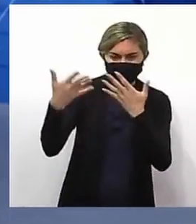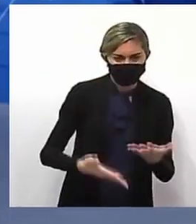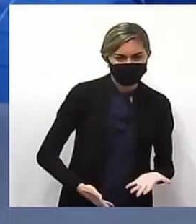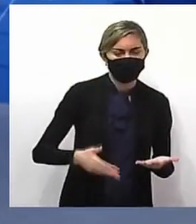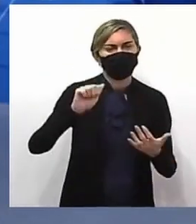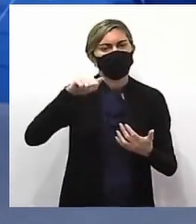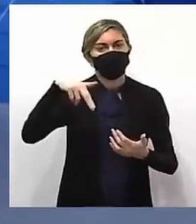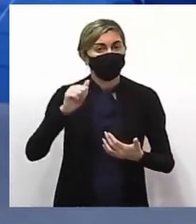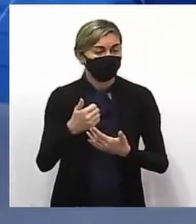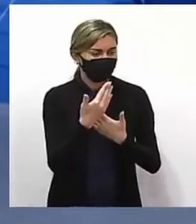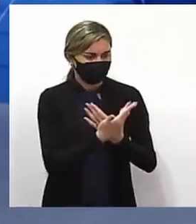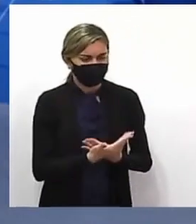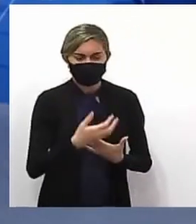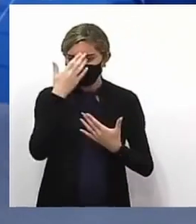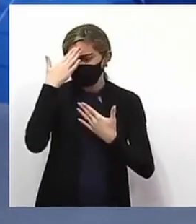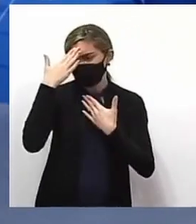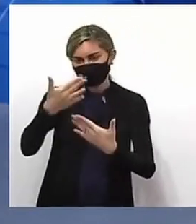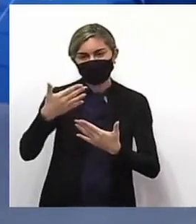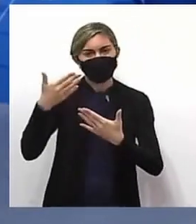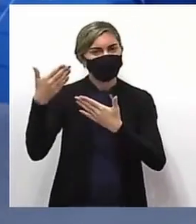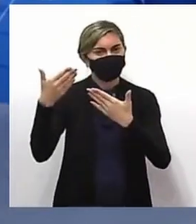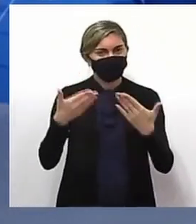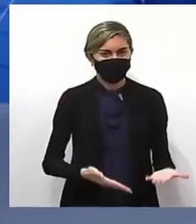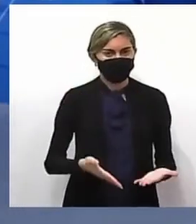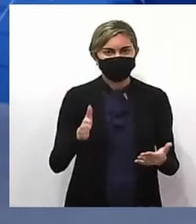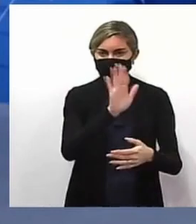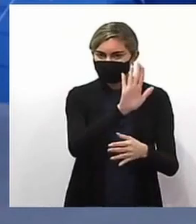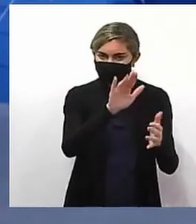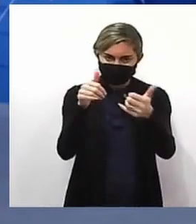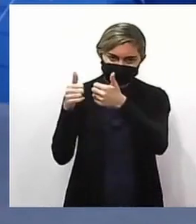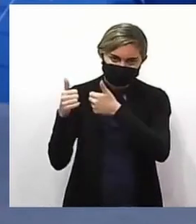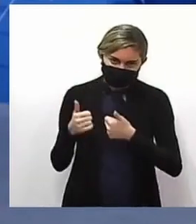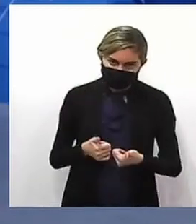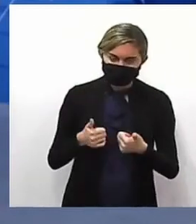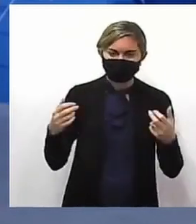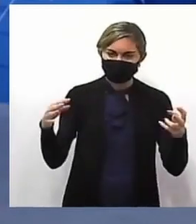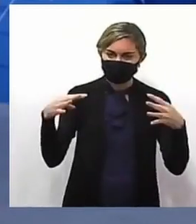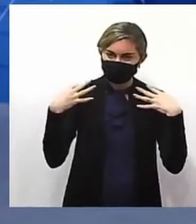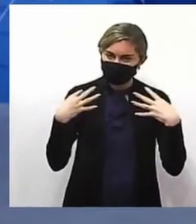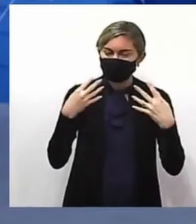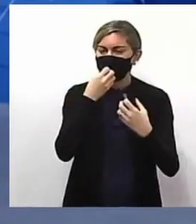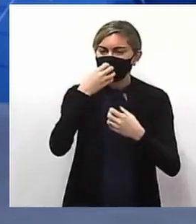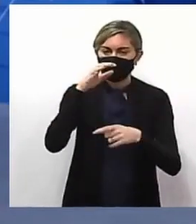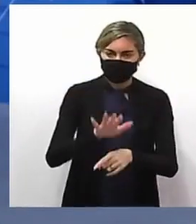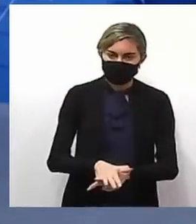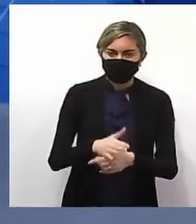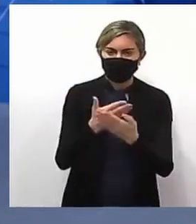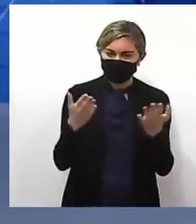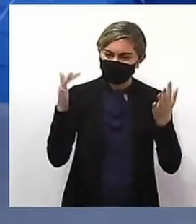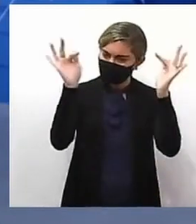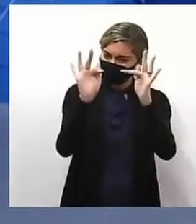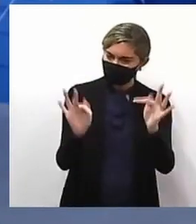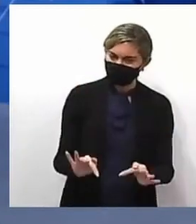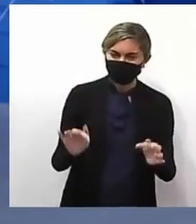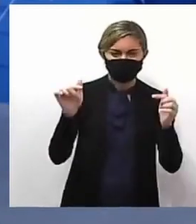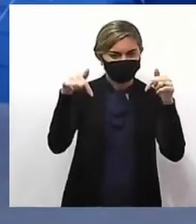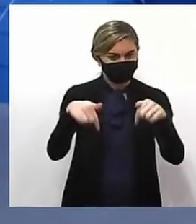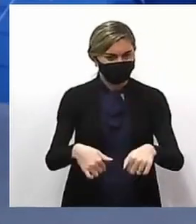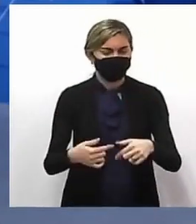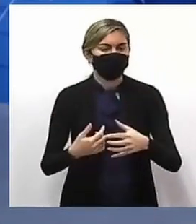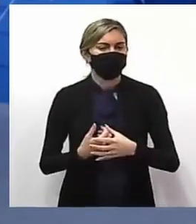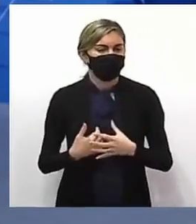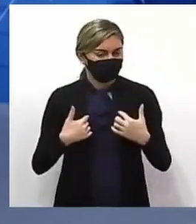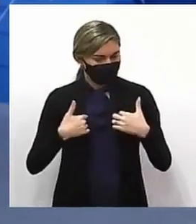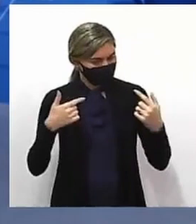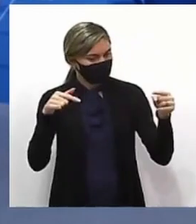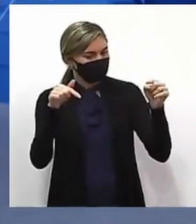Ana. Obrigada pelo convite. Olá a todos e todas que estão nos assistindo. Boa tarde. Estou muito feliz em estar aqui hoje. A gente tem que estar